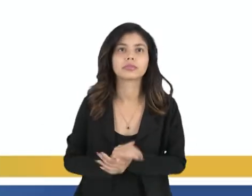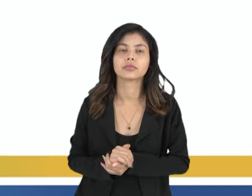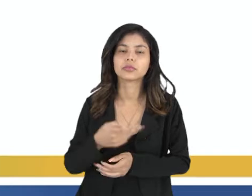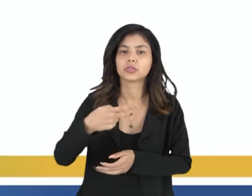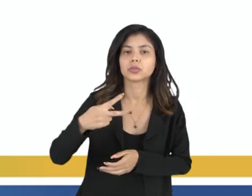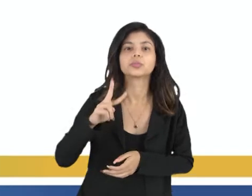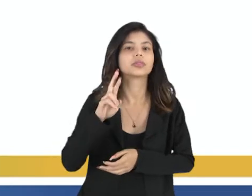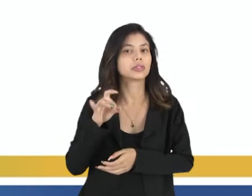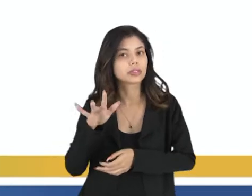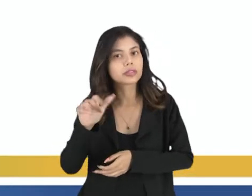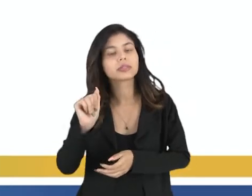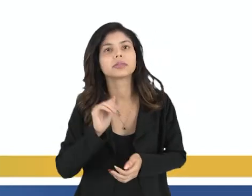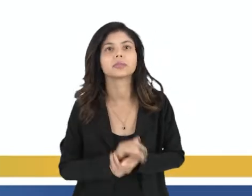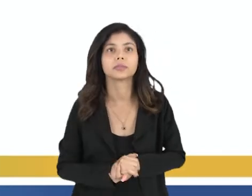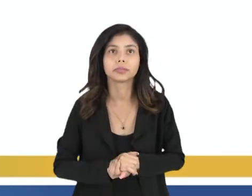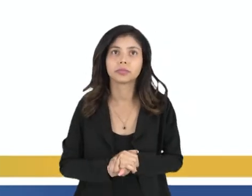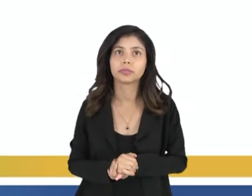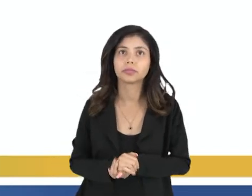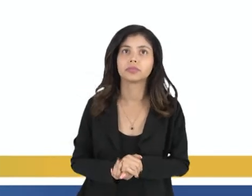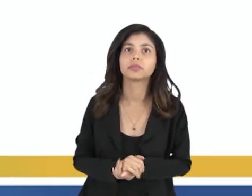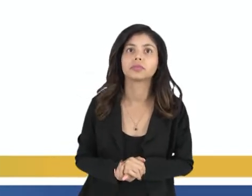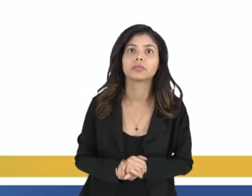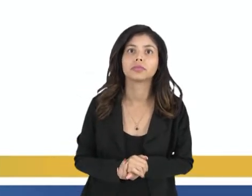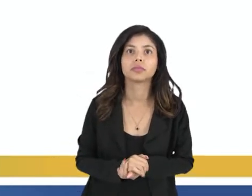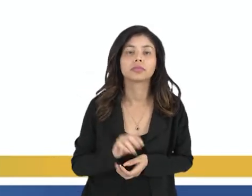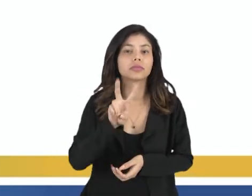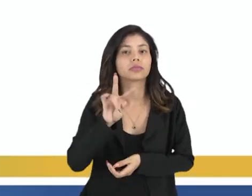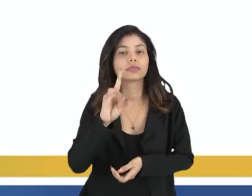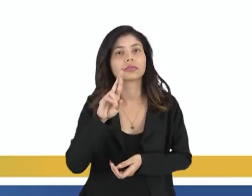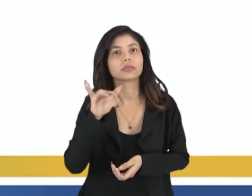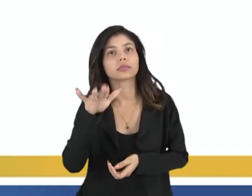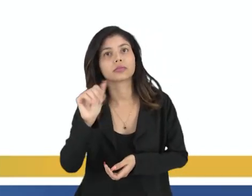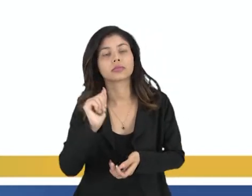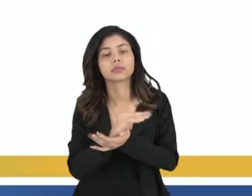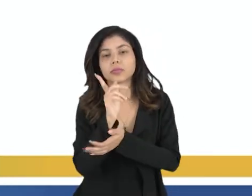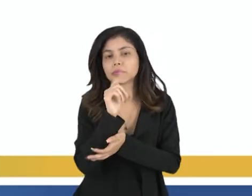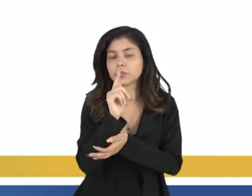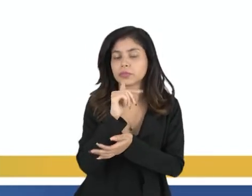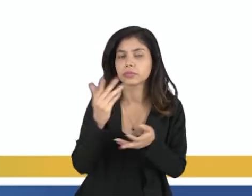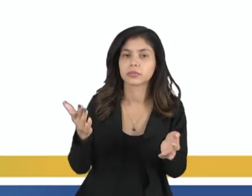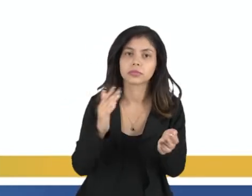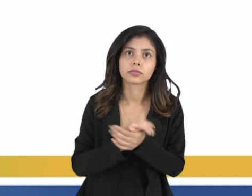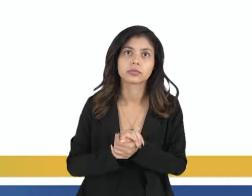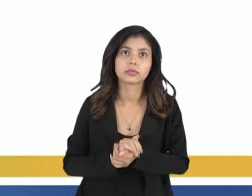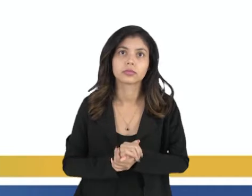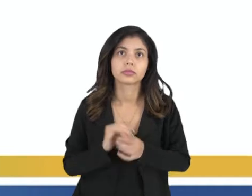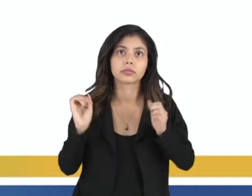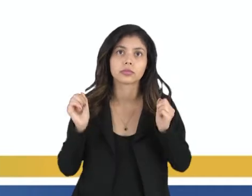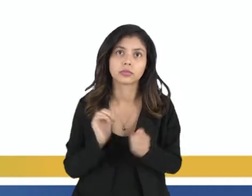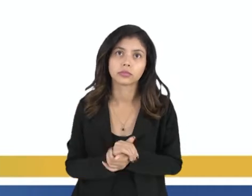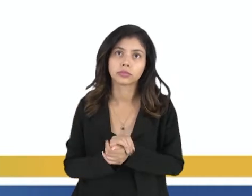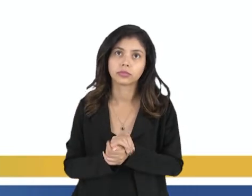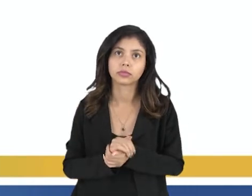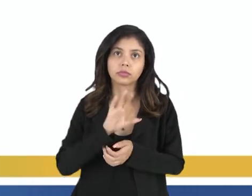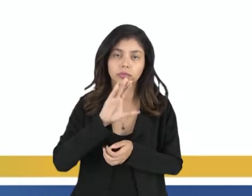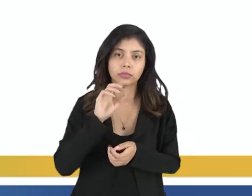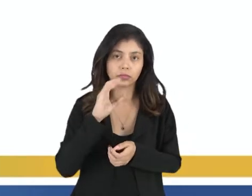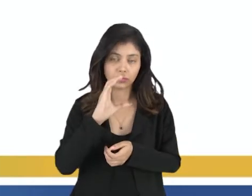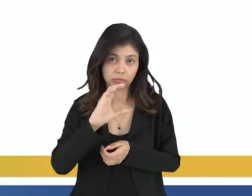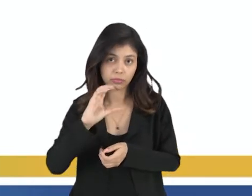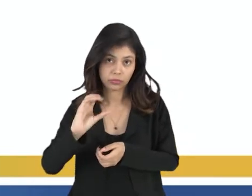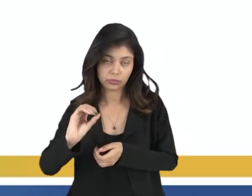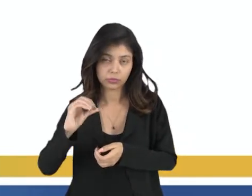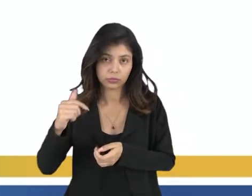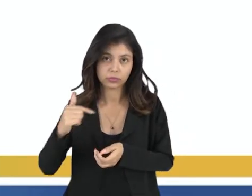dos lipídios, das vitaminas, da água, dos hidratos de carbono. Então, o